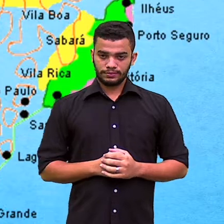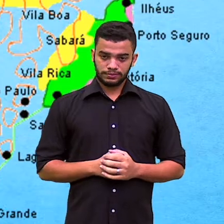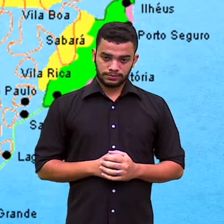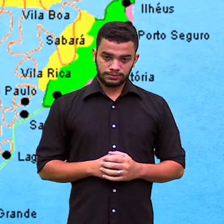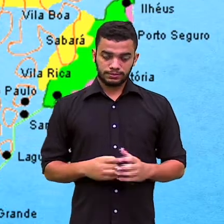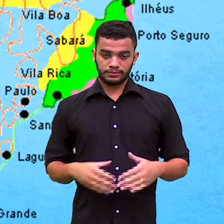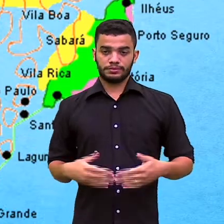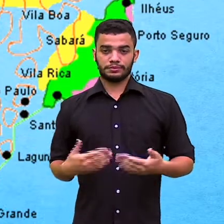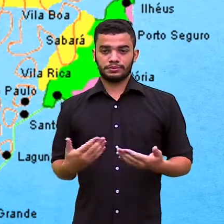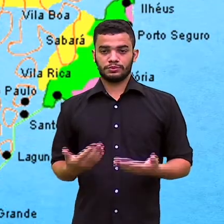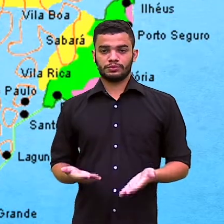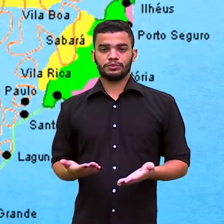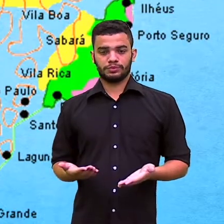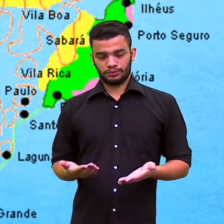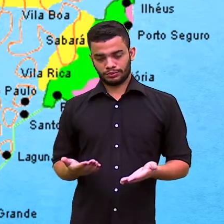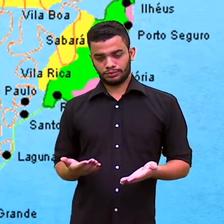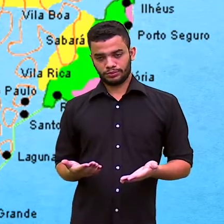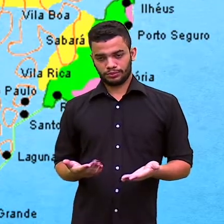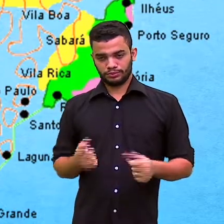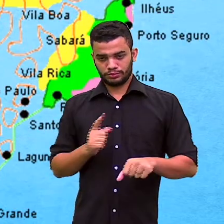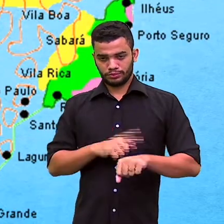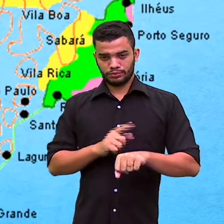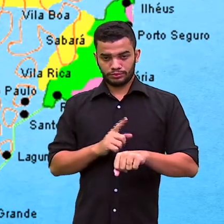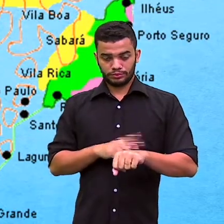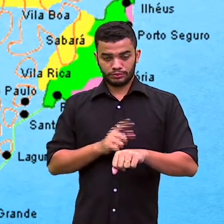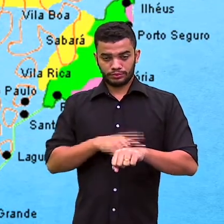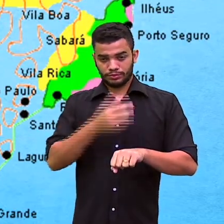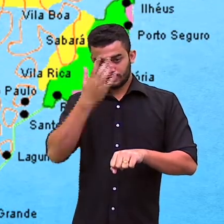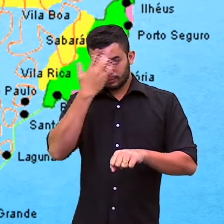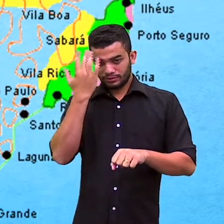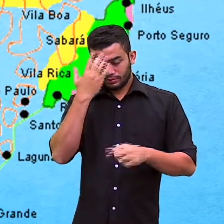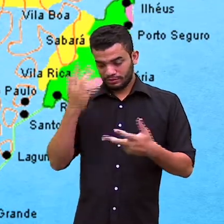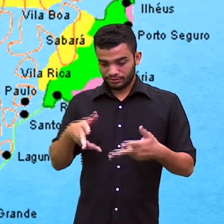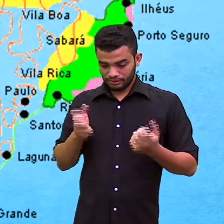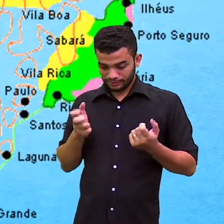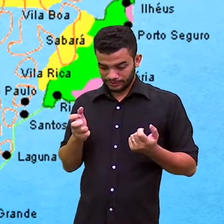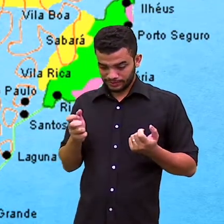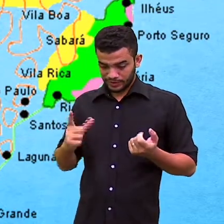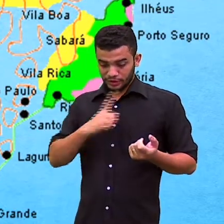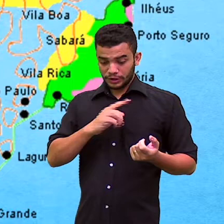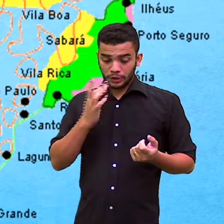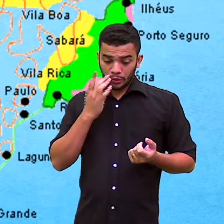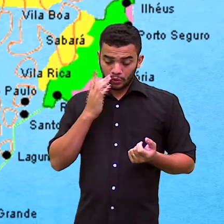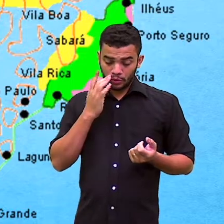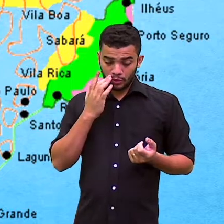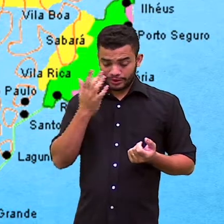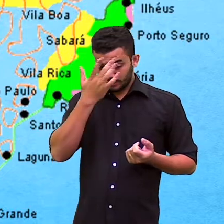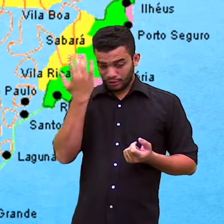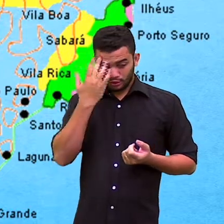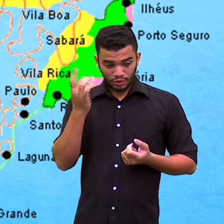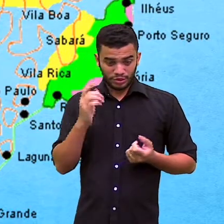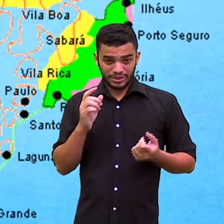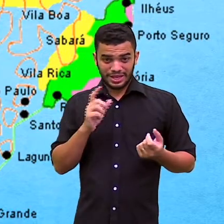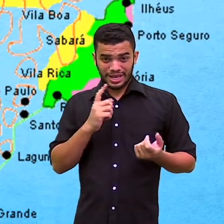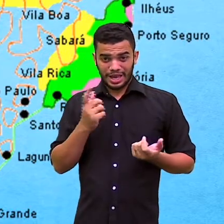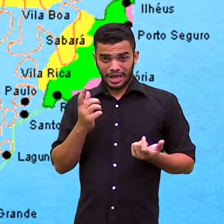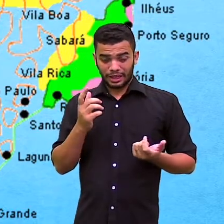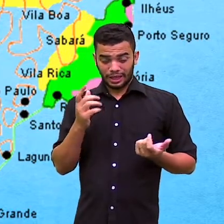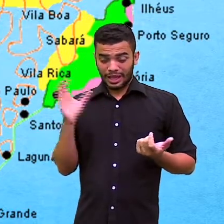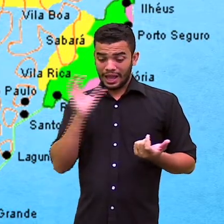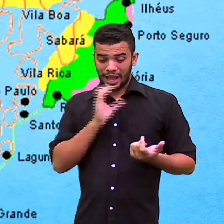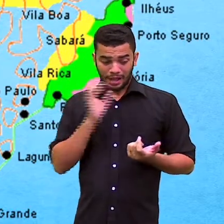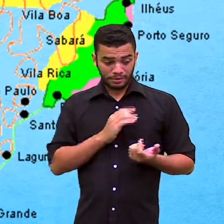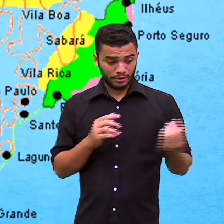minas encontravam uma região desprovida de infraestrutura. A necessidade de abastecimento fez